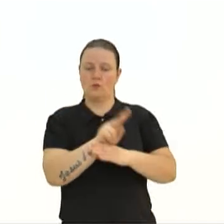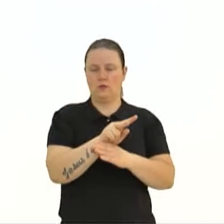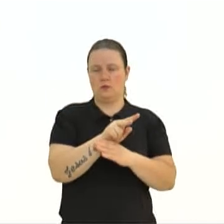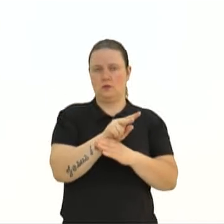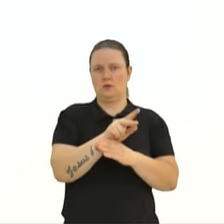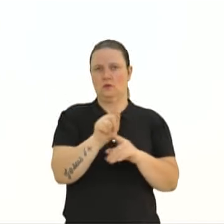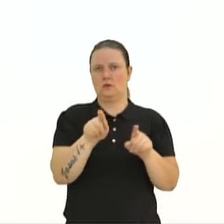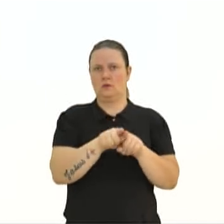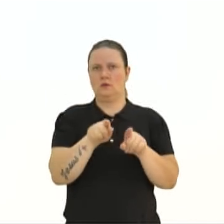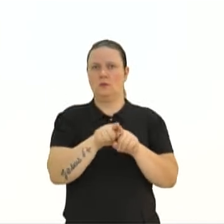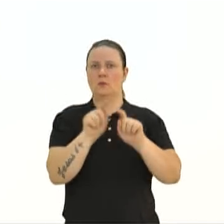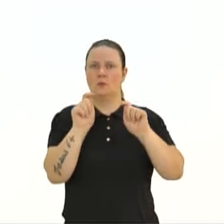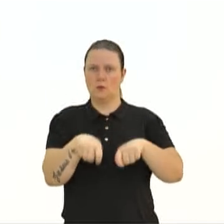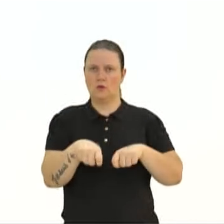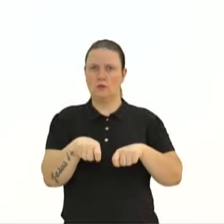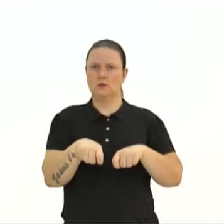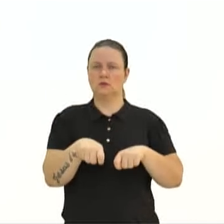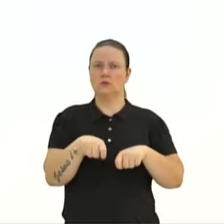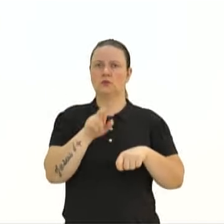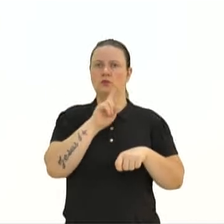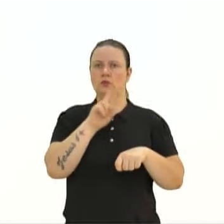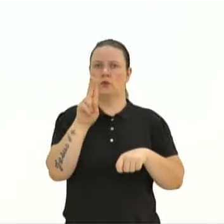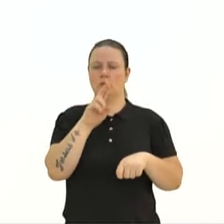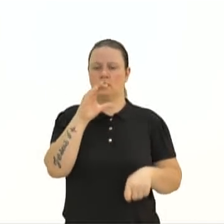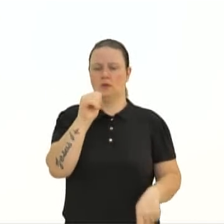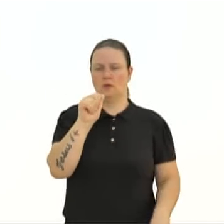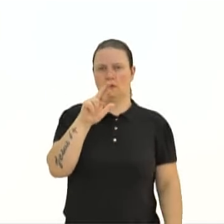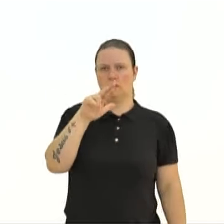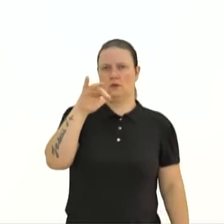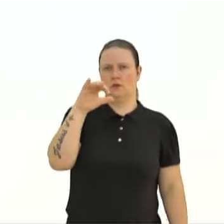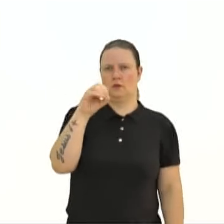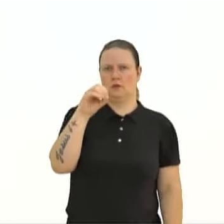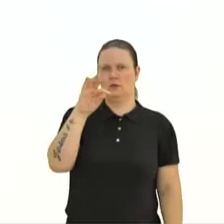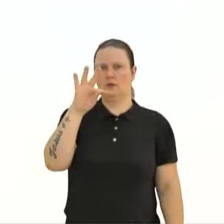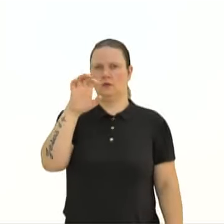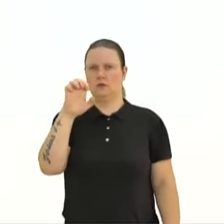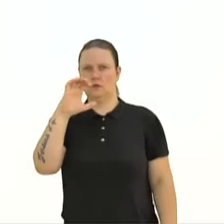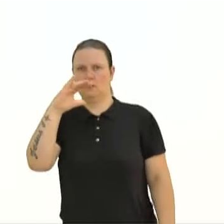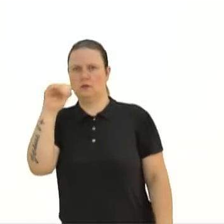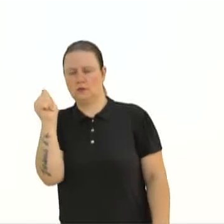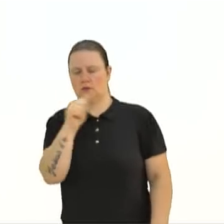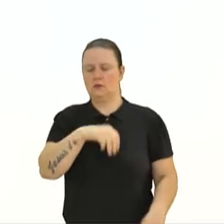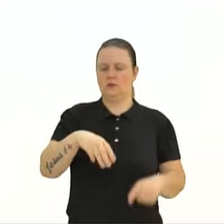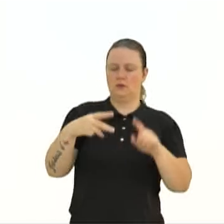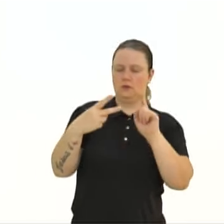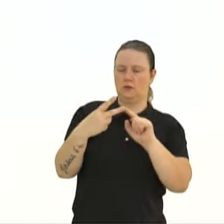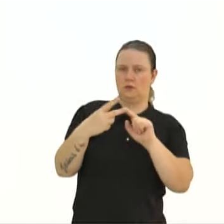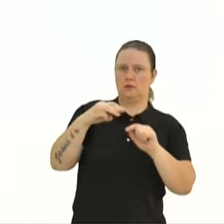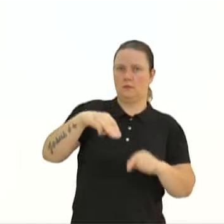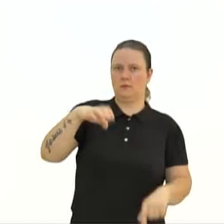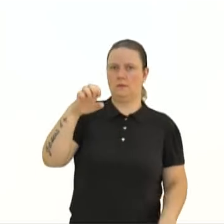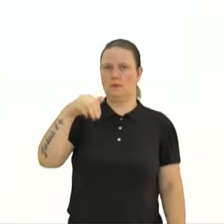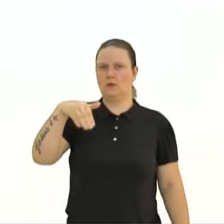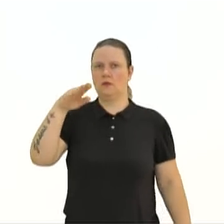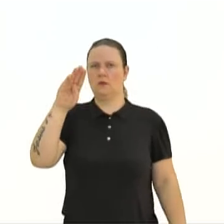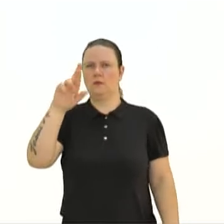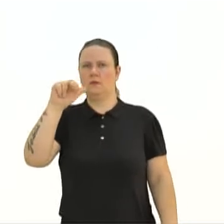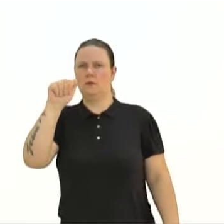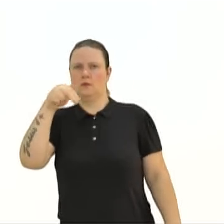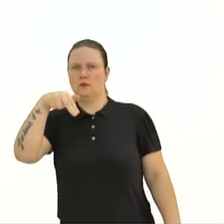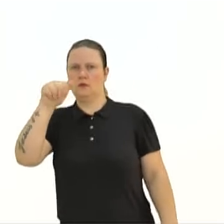citoplasma, organelas celulares, que são aqueles pequenos órgãos que também possuem uma membrana, por isso são chamados de organelas